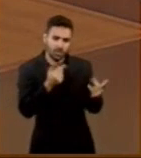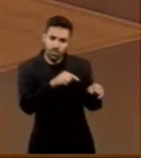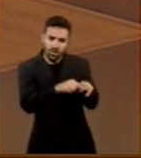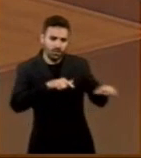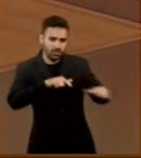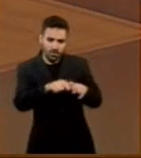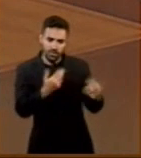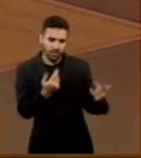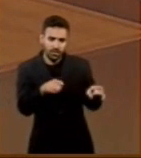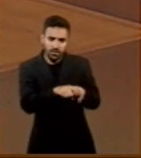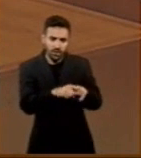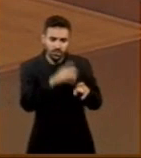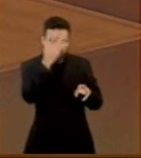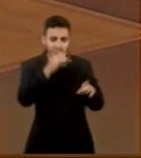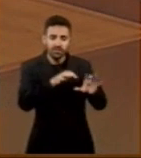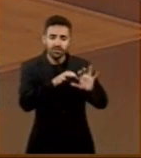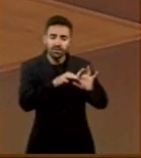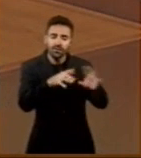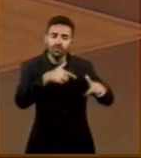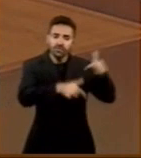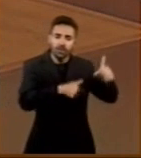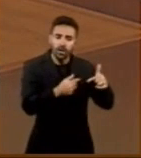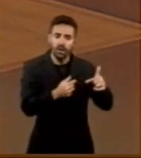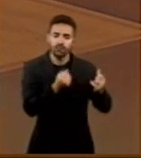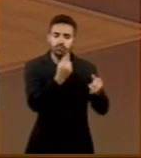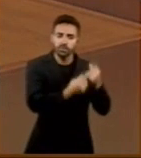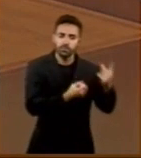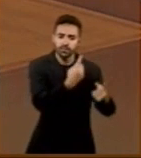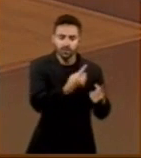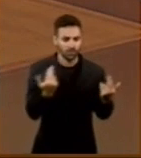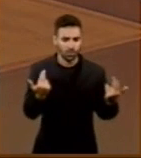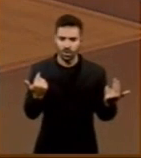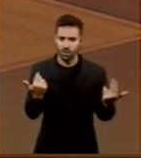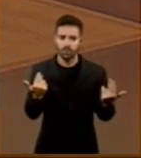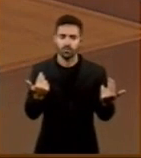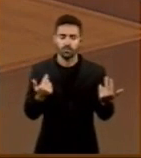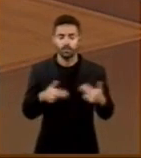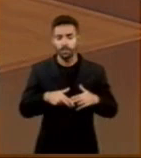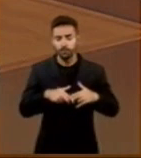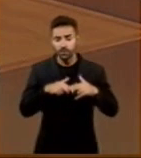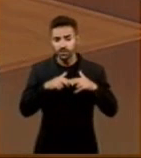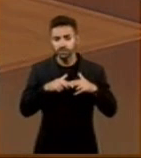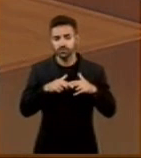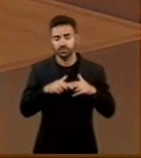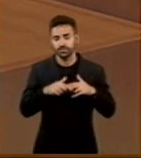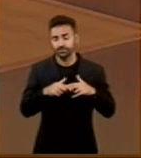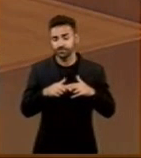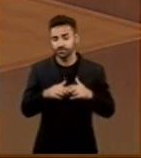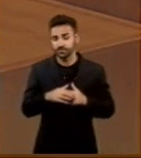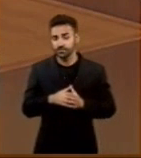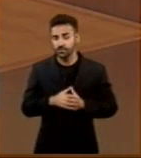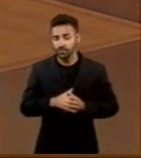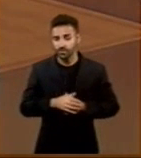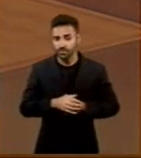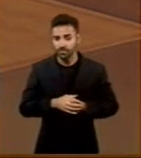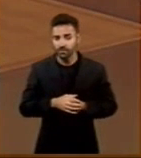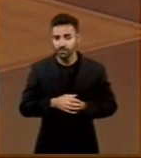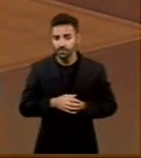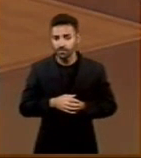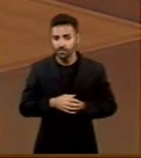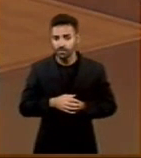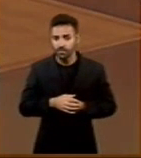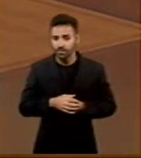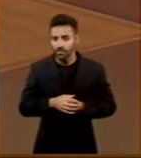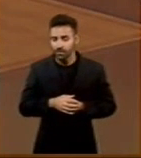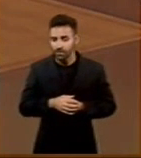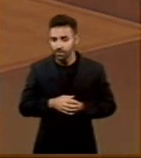trabalhando ao seu lado, nas mesmas condições, na mesma hora, no mesmo instante. Portanto, se espera que não se admita